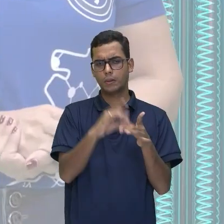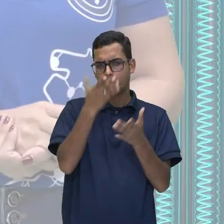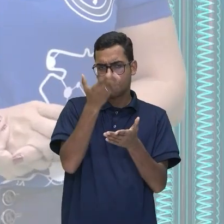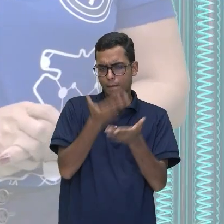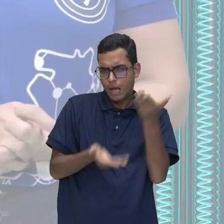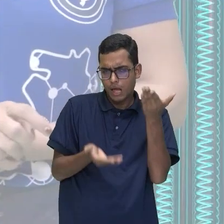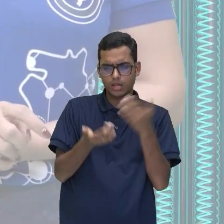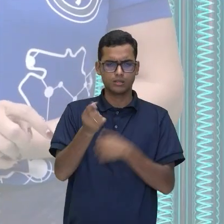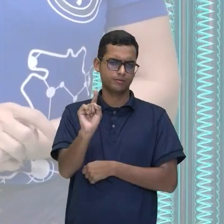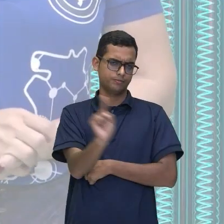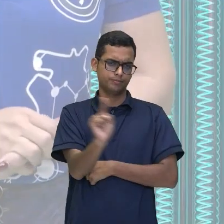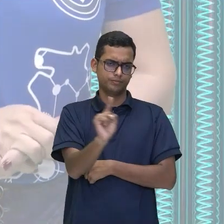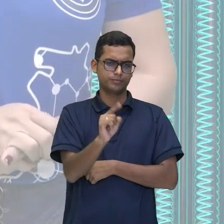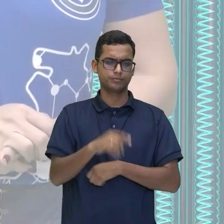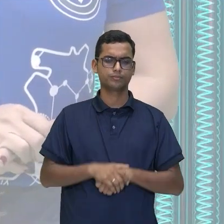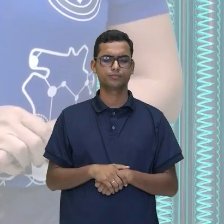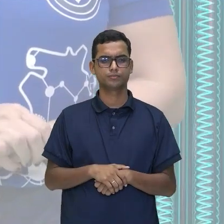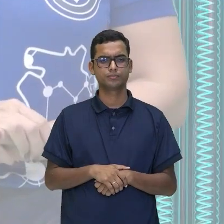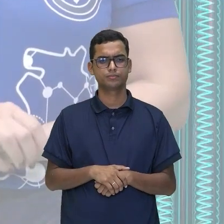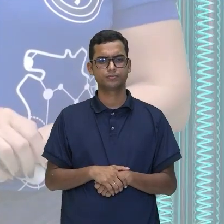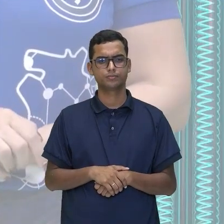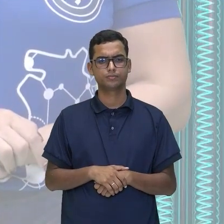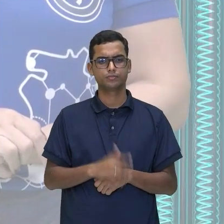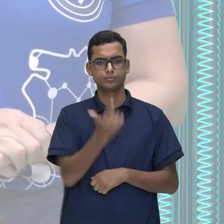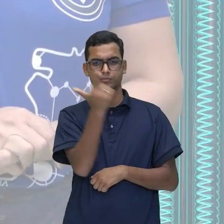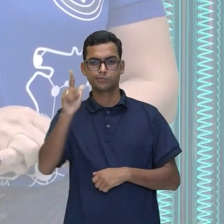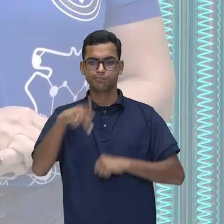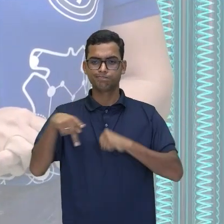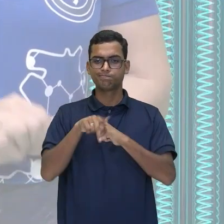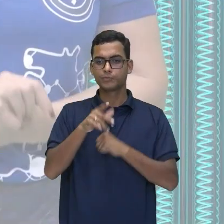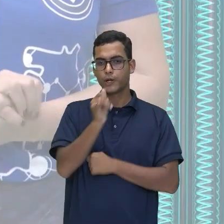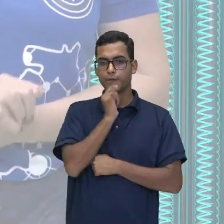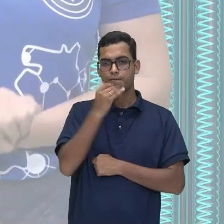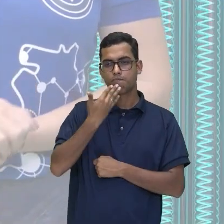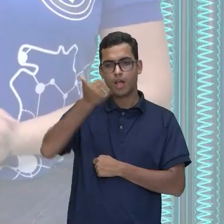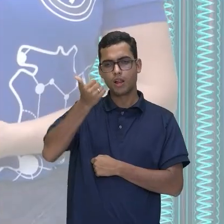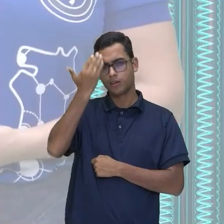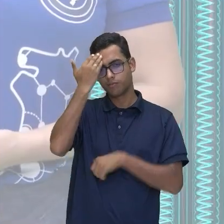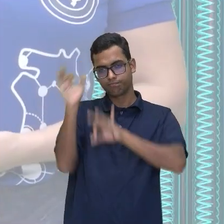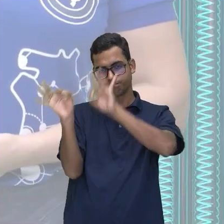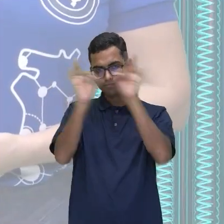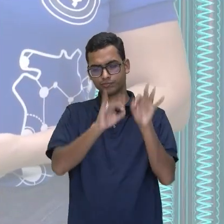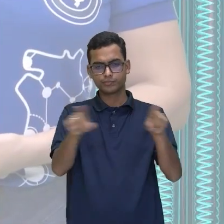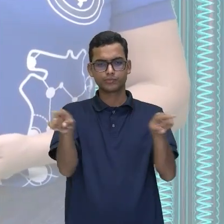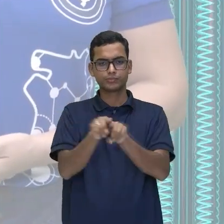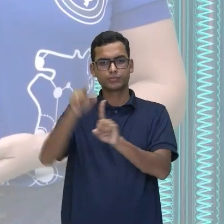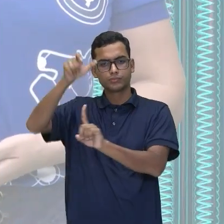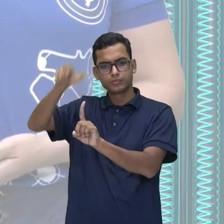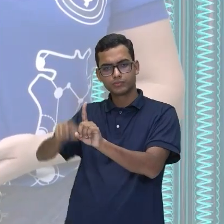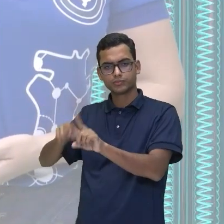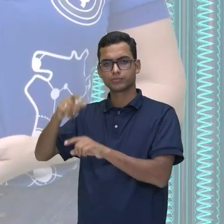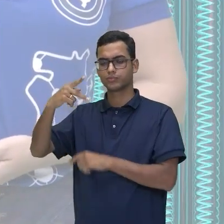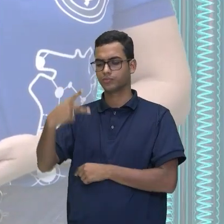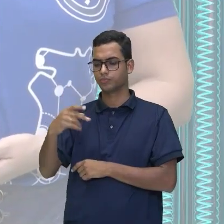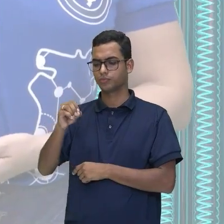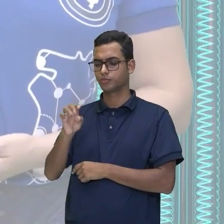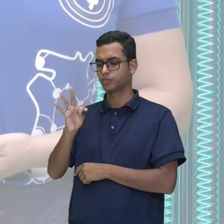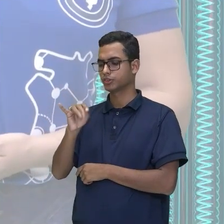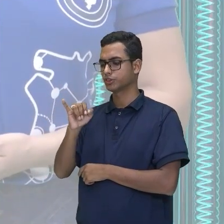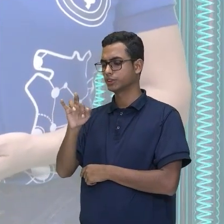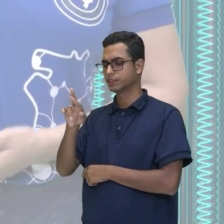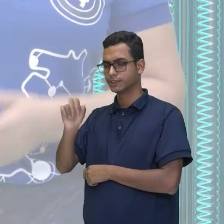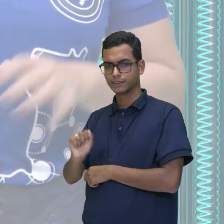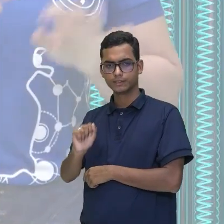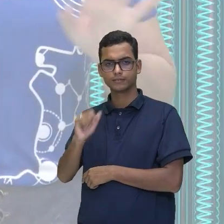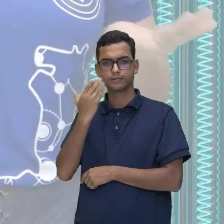temos aqui ainda sobre os pronomes? Quanto mais exemplos, melhor, né? Temos aqui a personagem Potira.